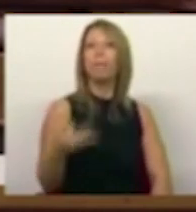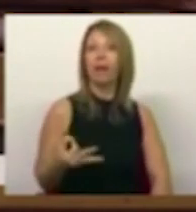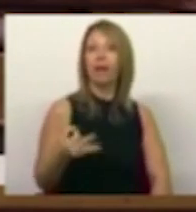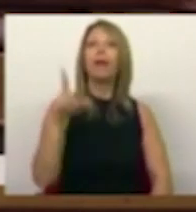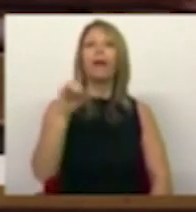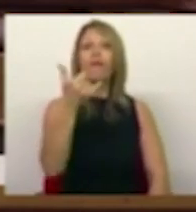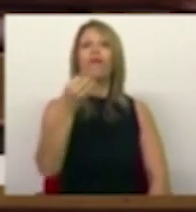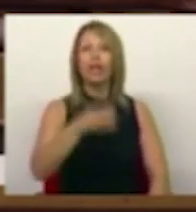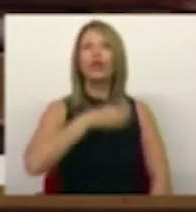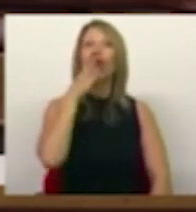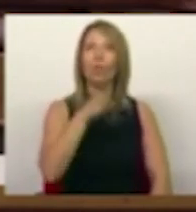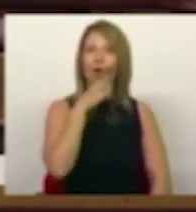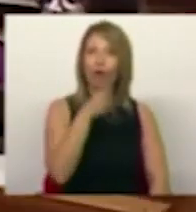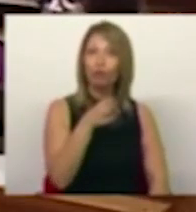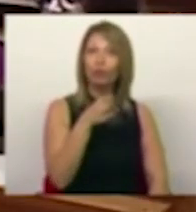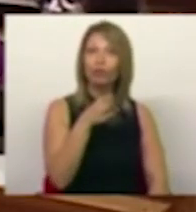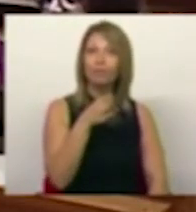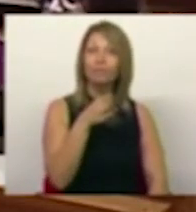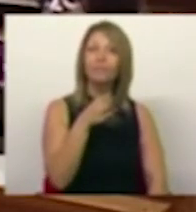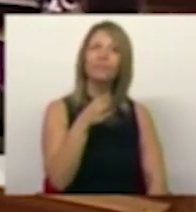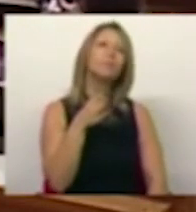ainda 20 comboios...